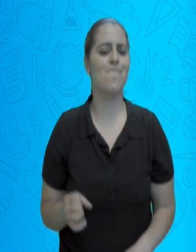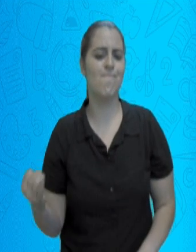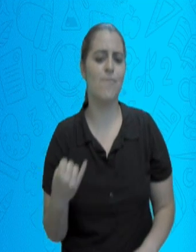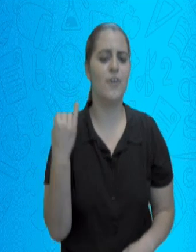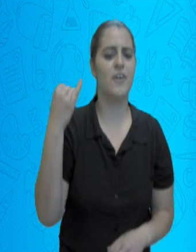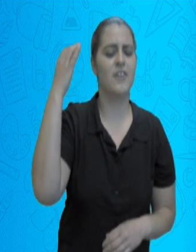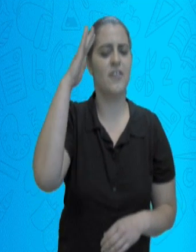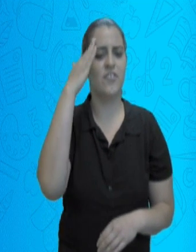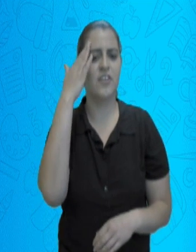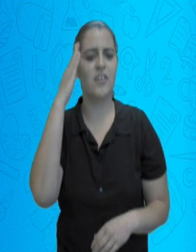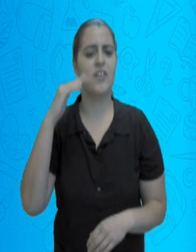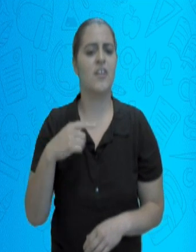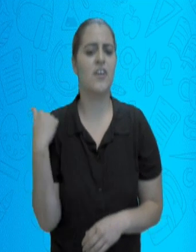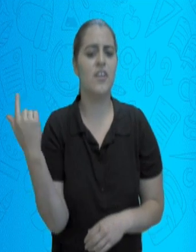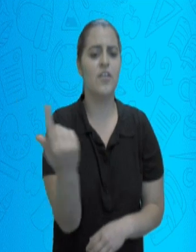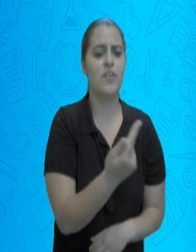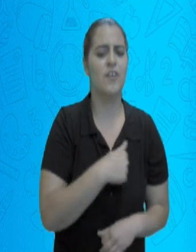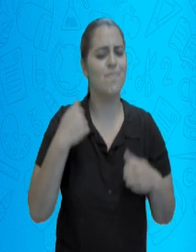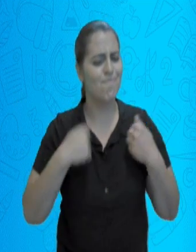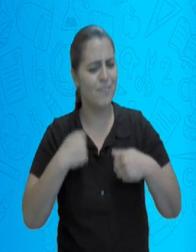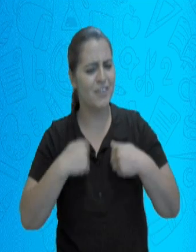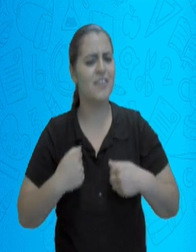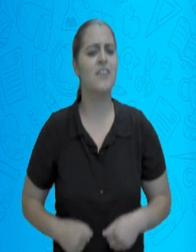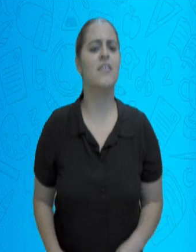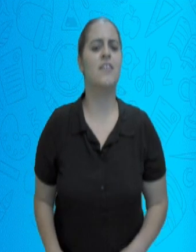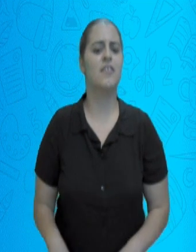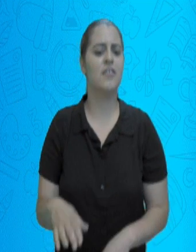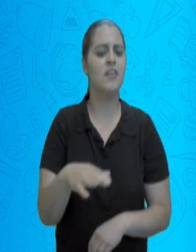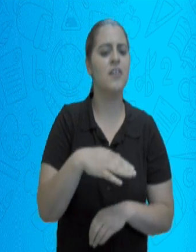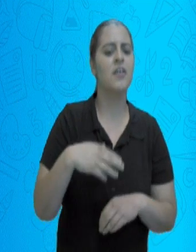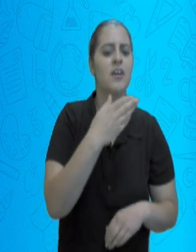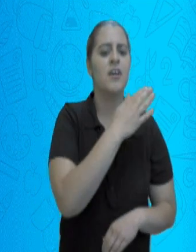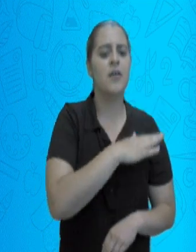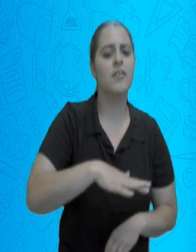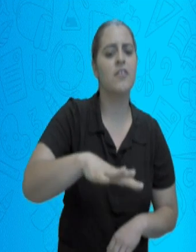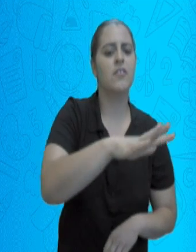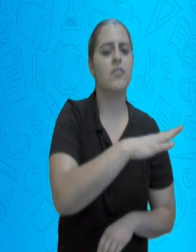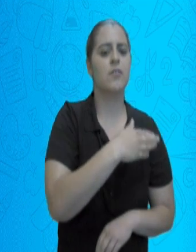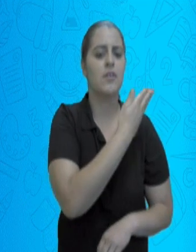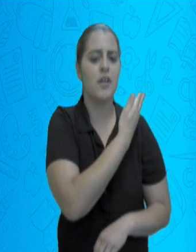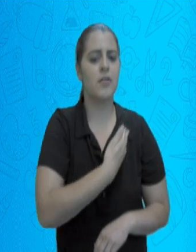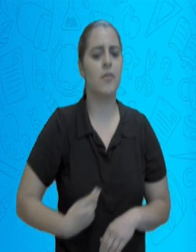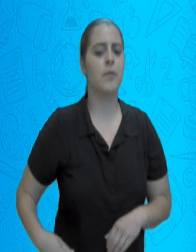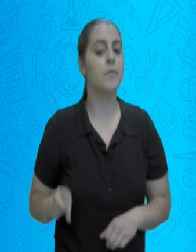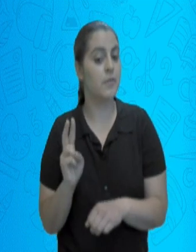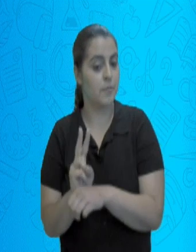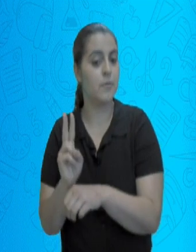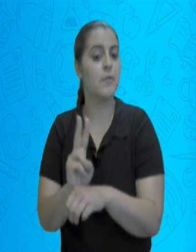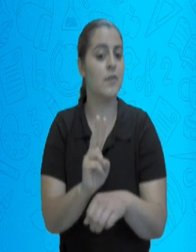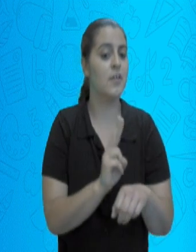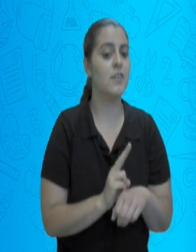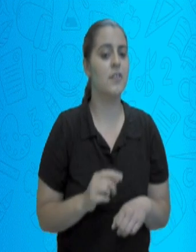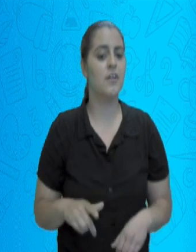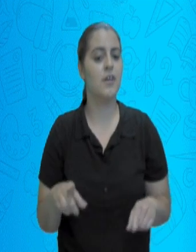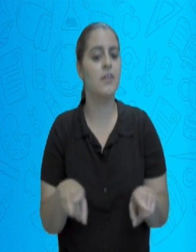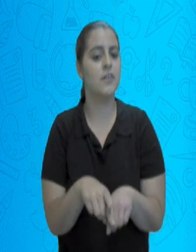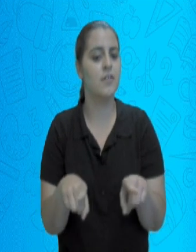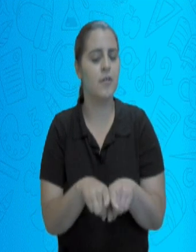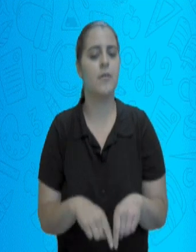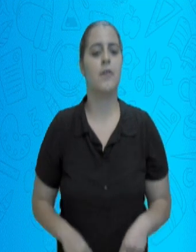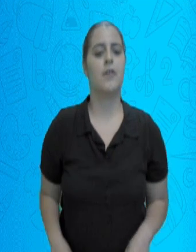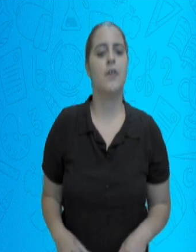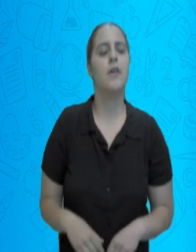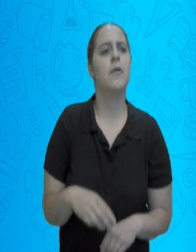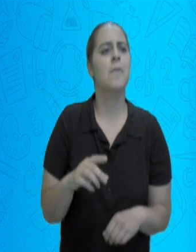importante entender que nós precisamos dos espaços públicos, então precisamos cuidar deles também.